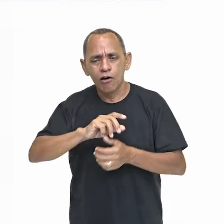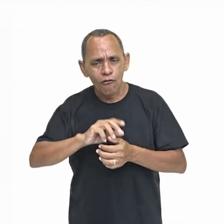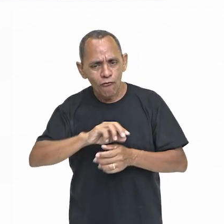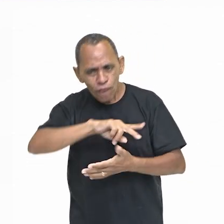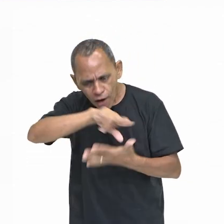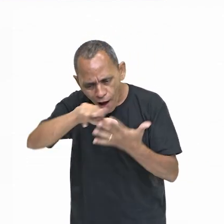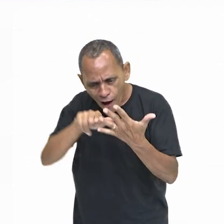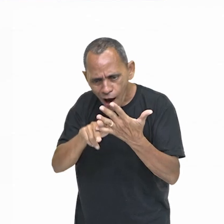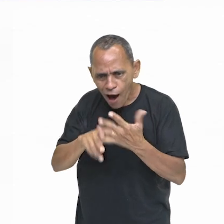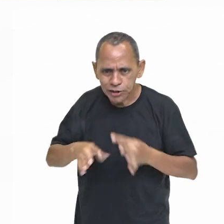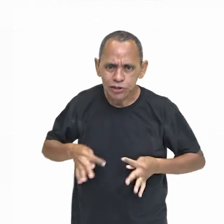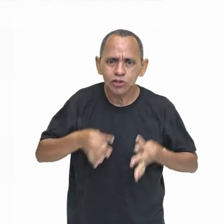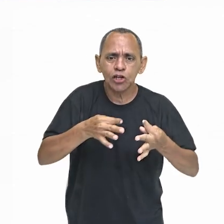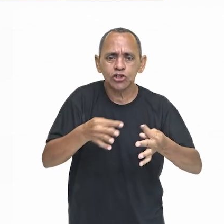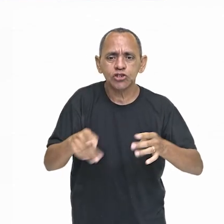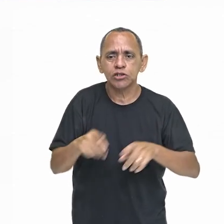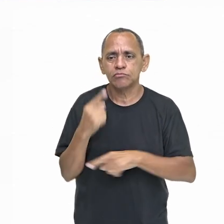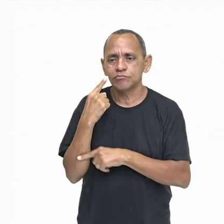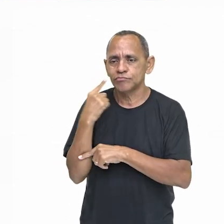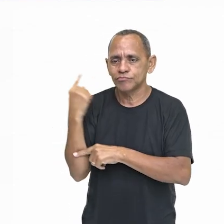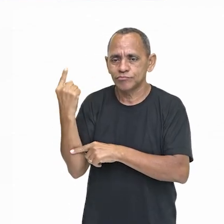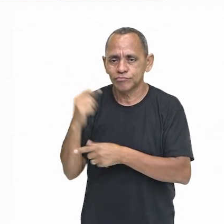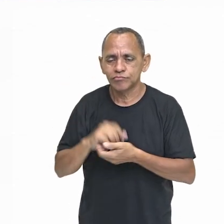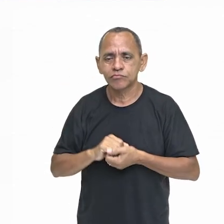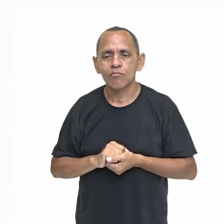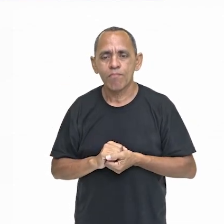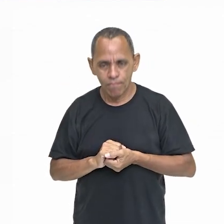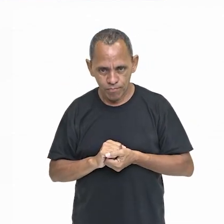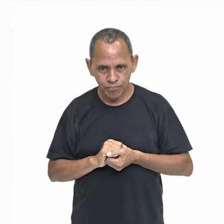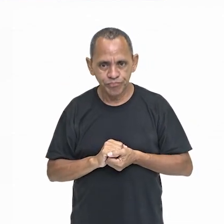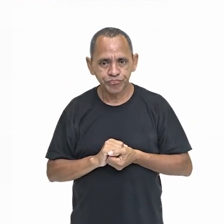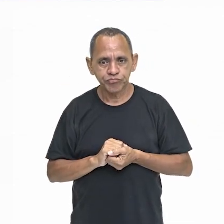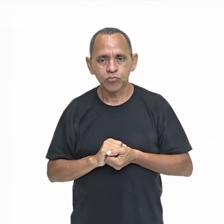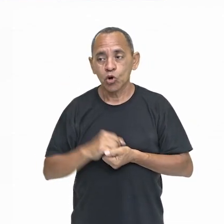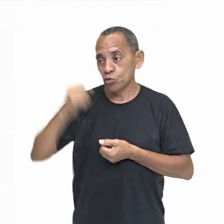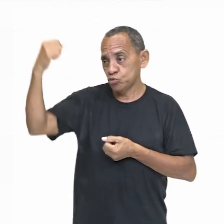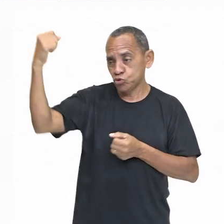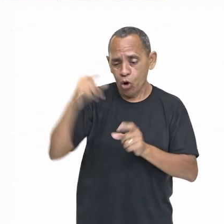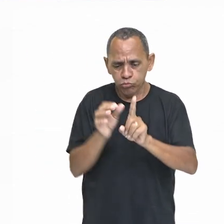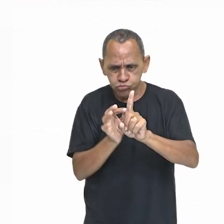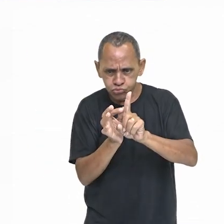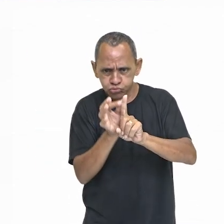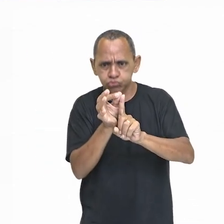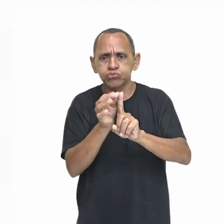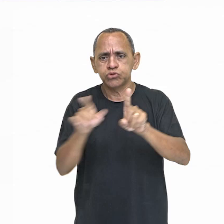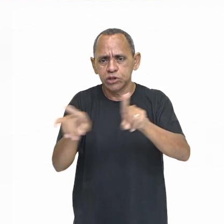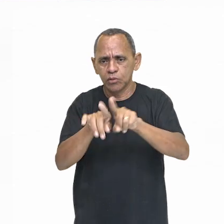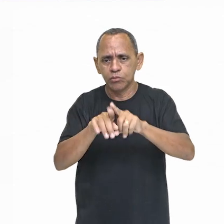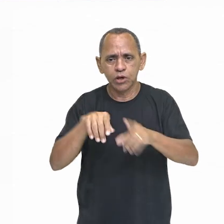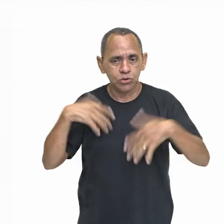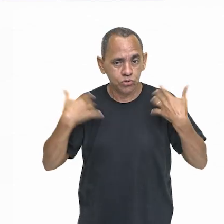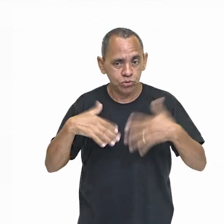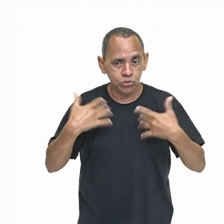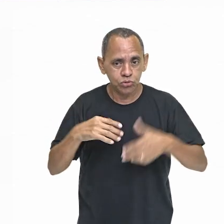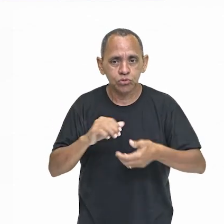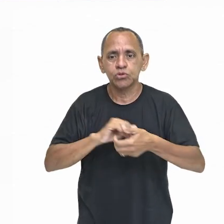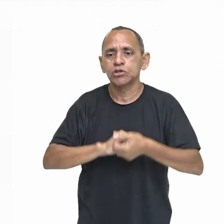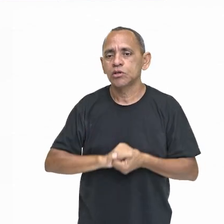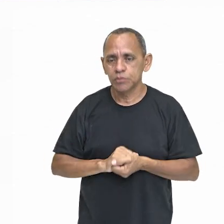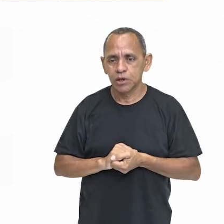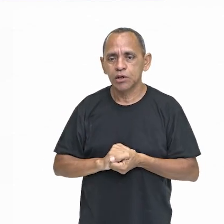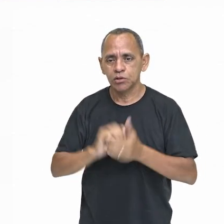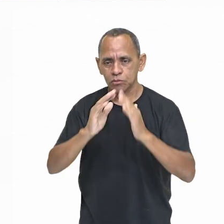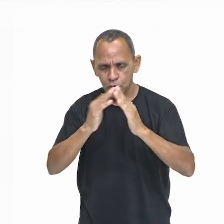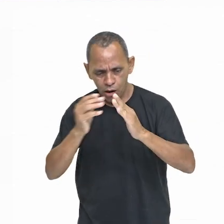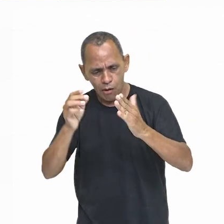tecnologias, como podemos citar aqui o aquecimento solar, energia solar fotovoltaica e a